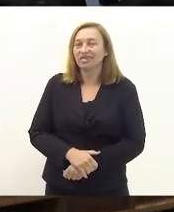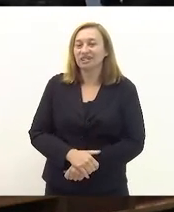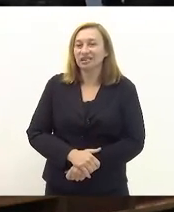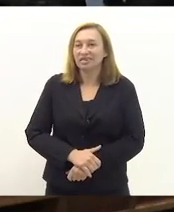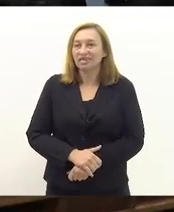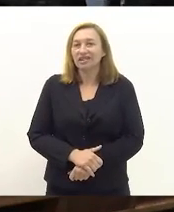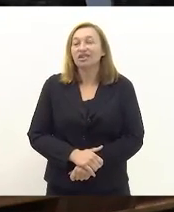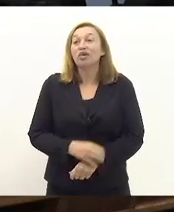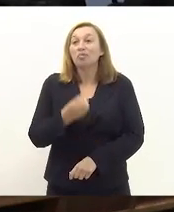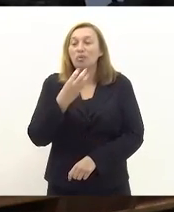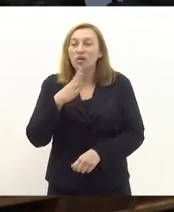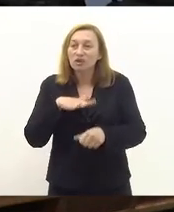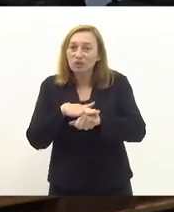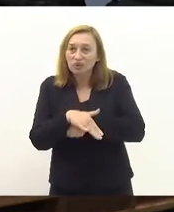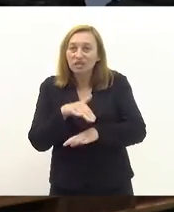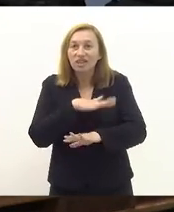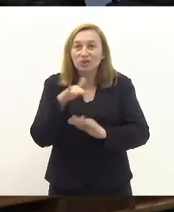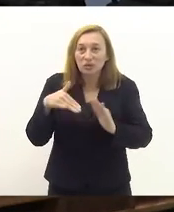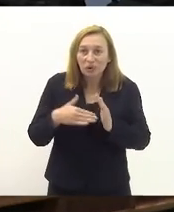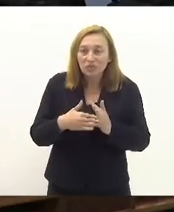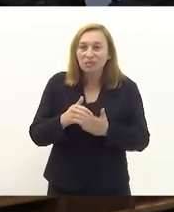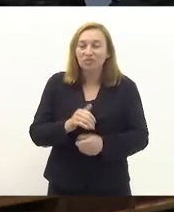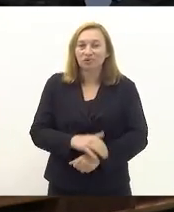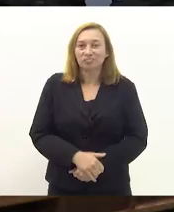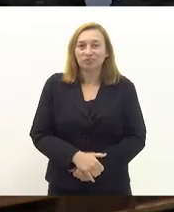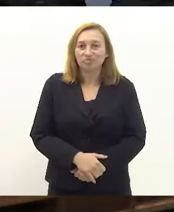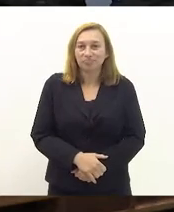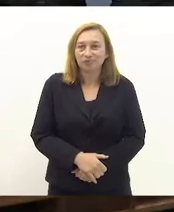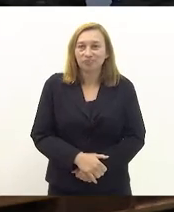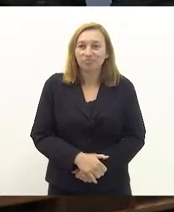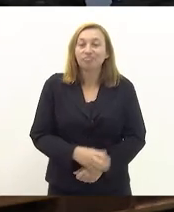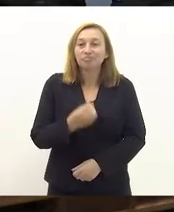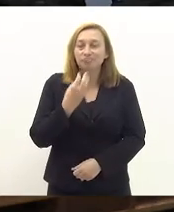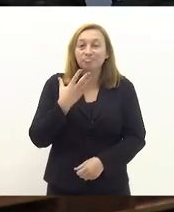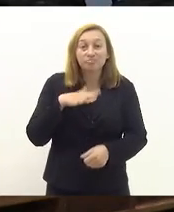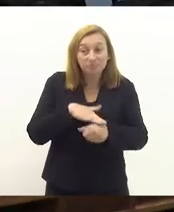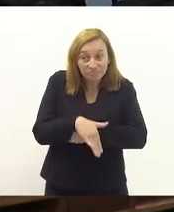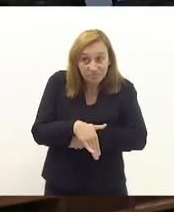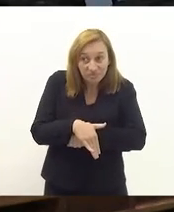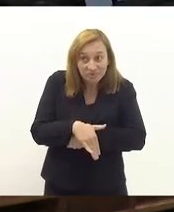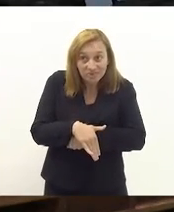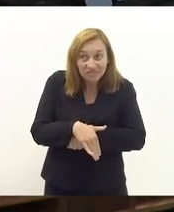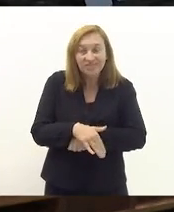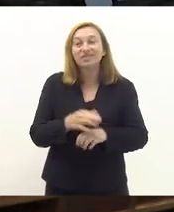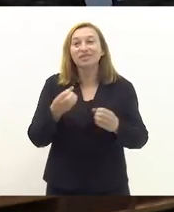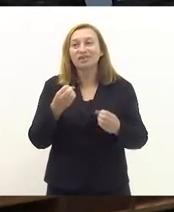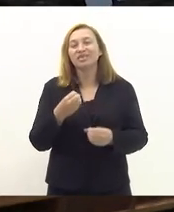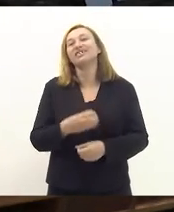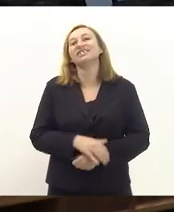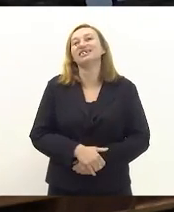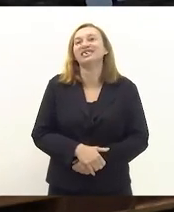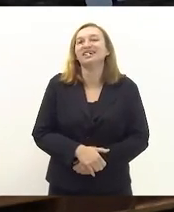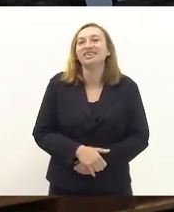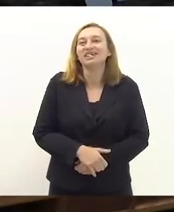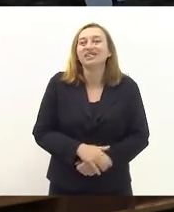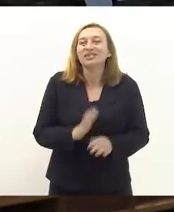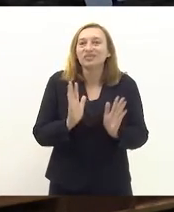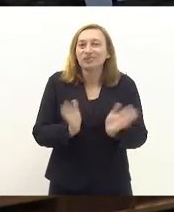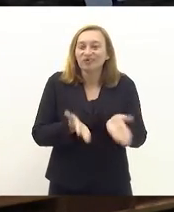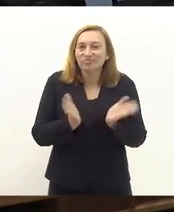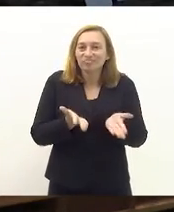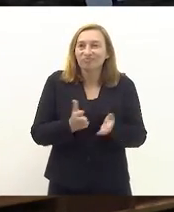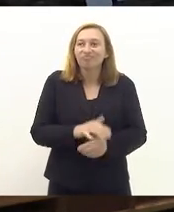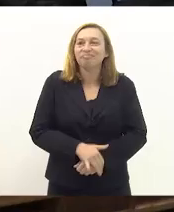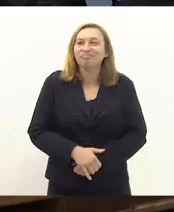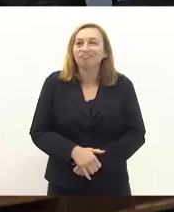Oi gente boa noite boa noite a todos Olá boa noite hoje